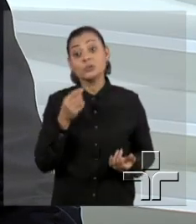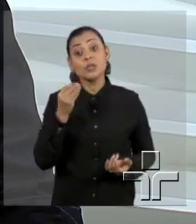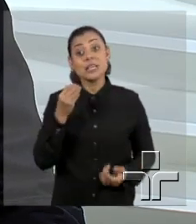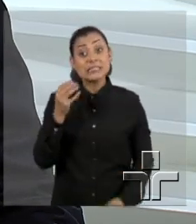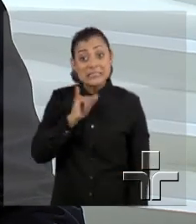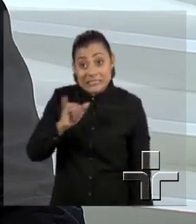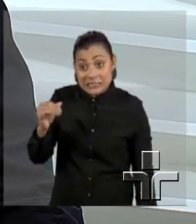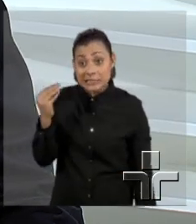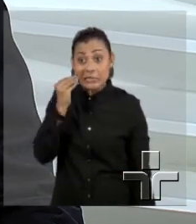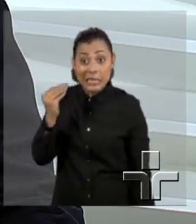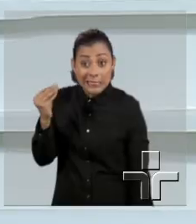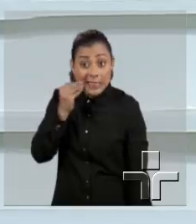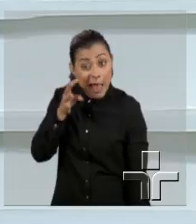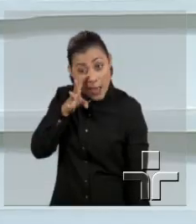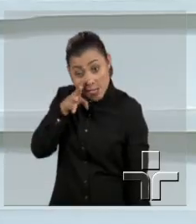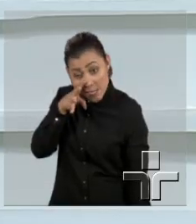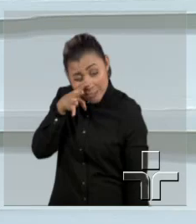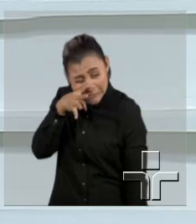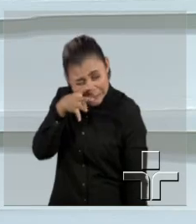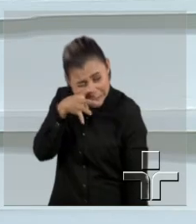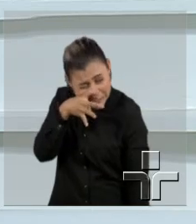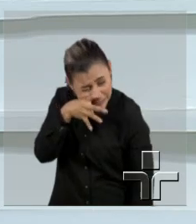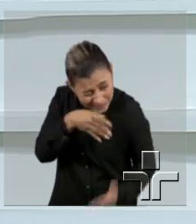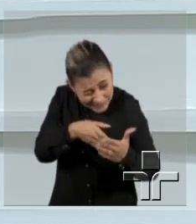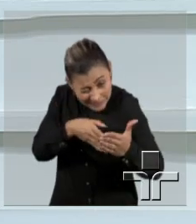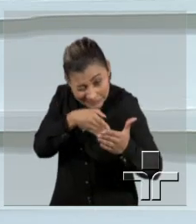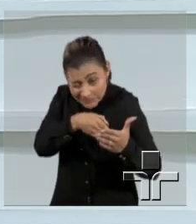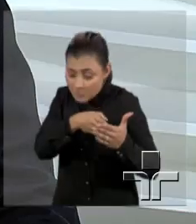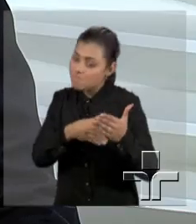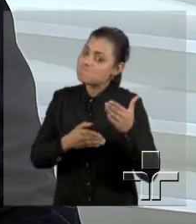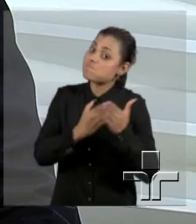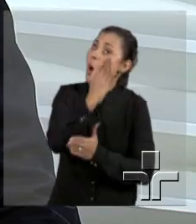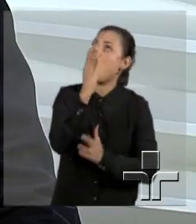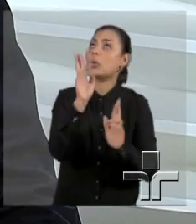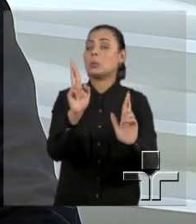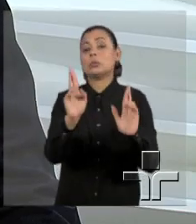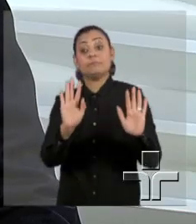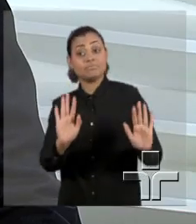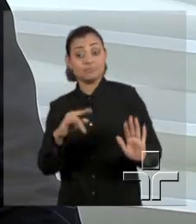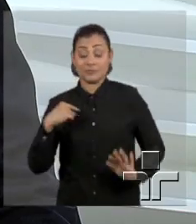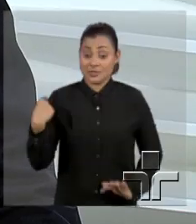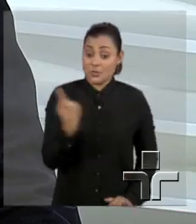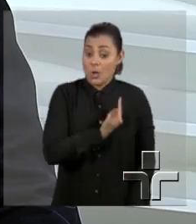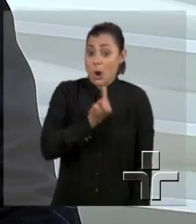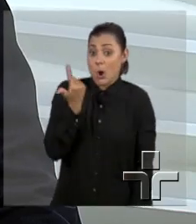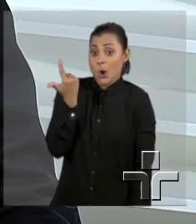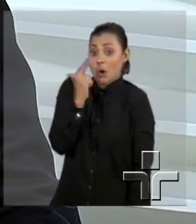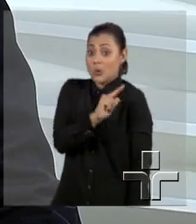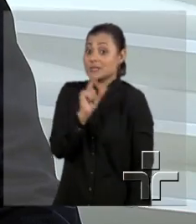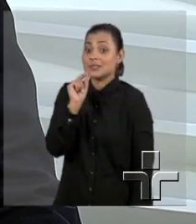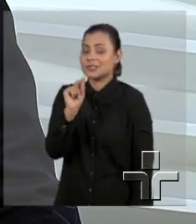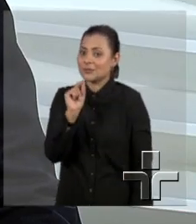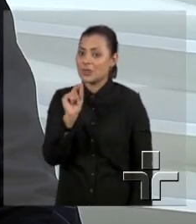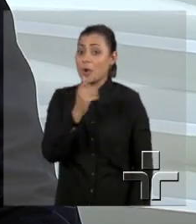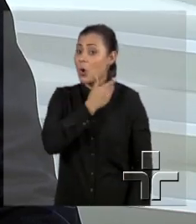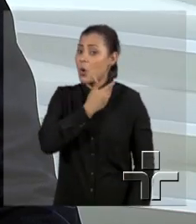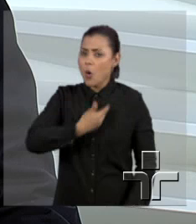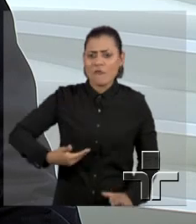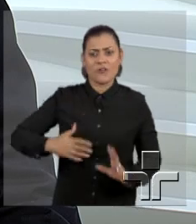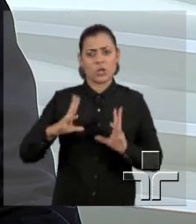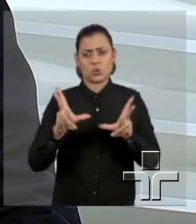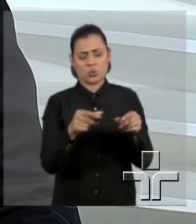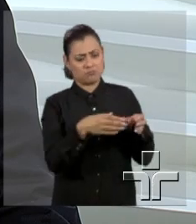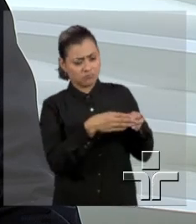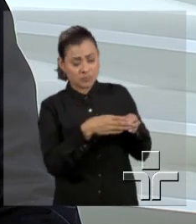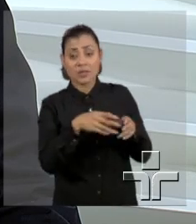dura, tanto bate até que fura. E todos nós passemos não só os governantes, todos nós,